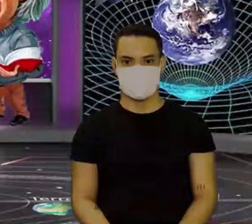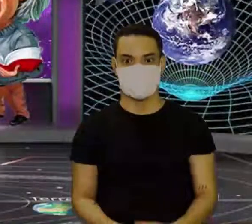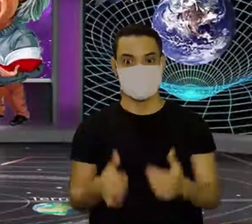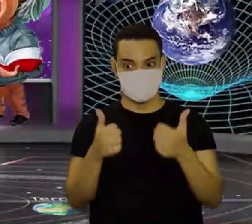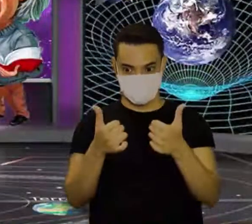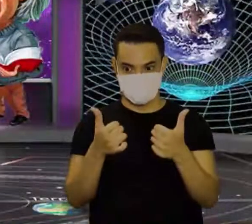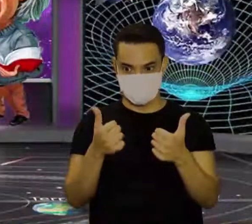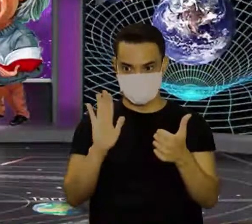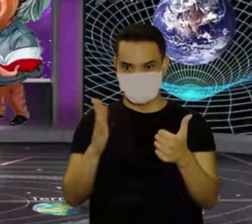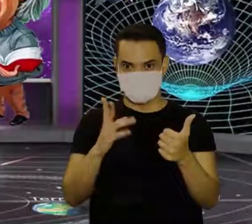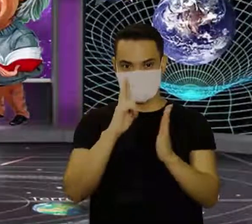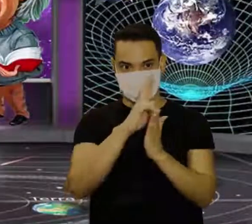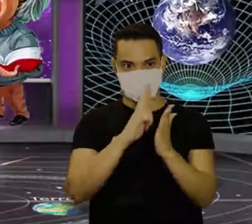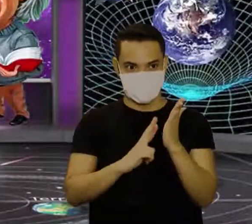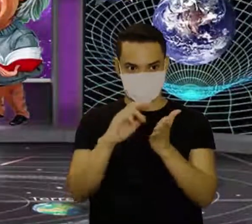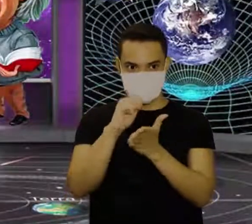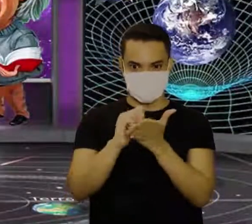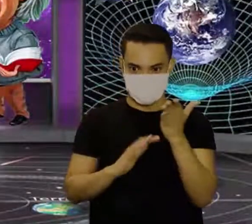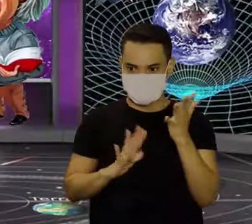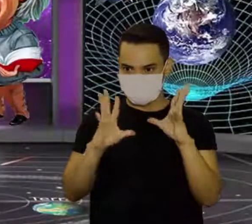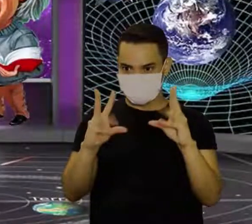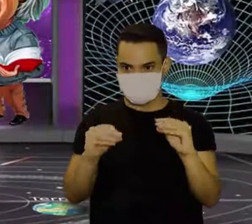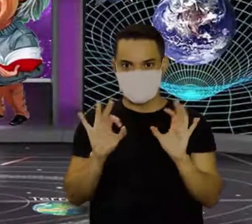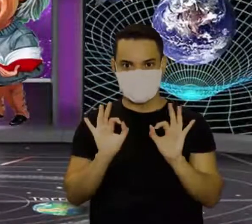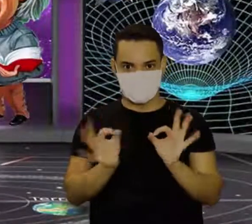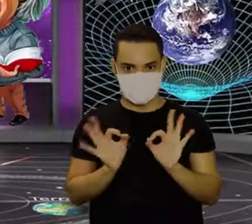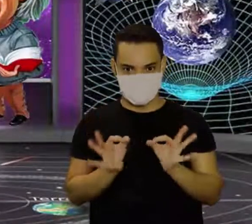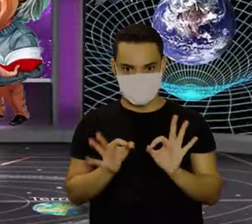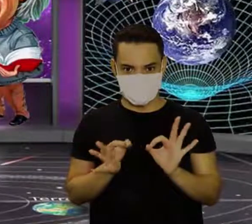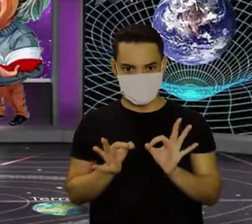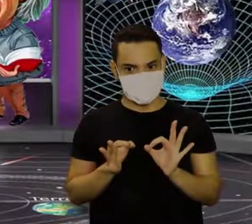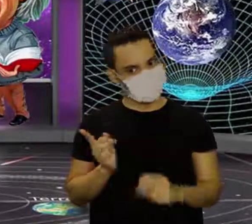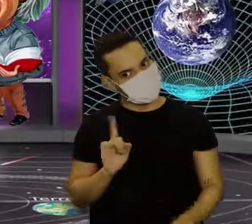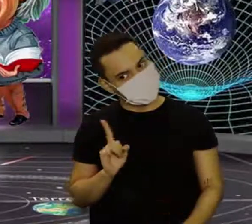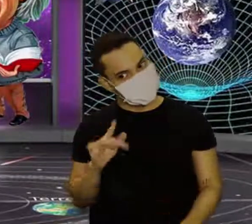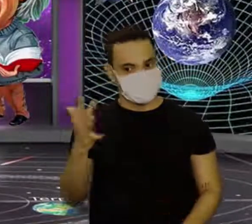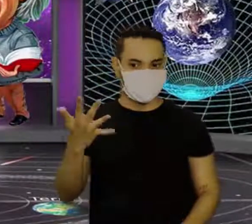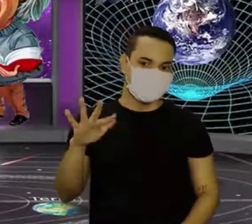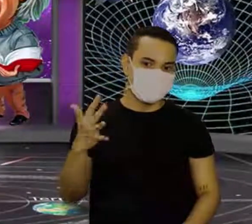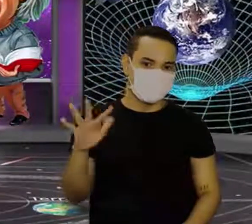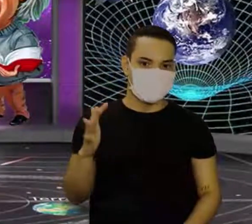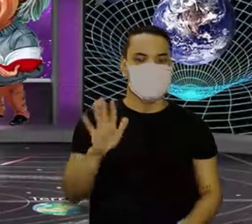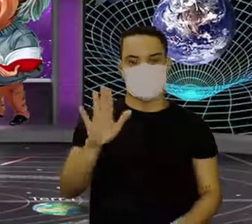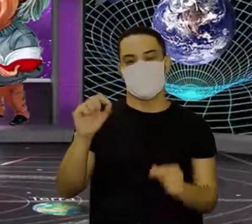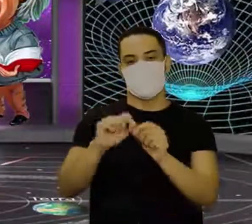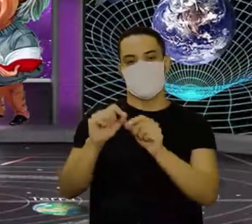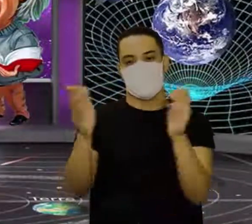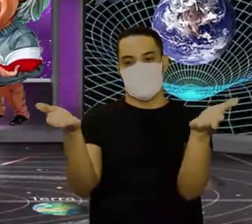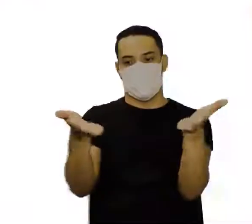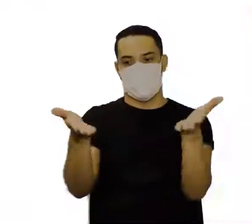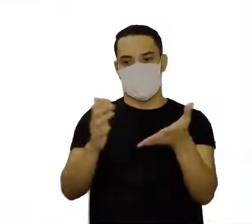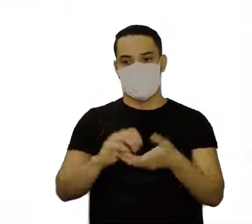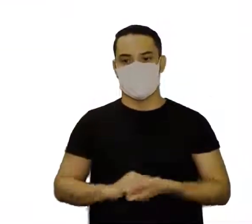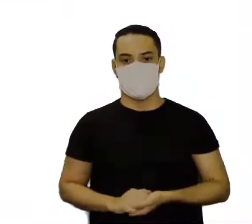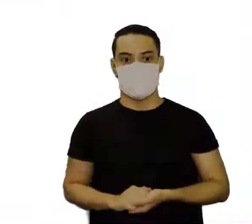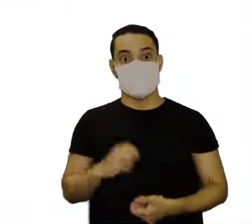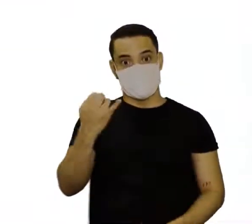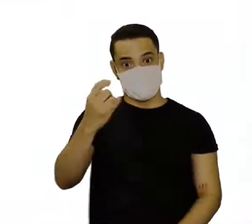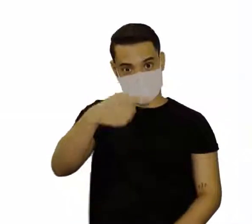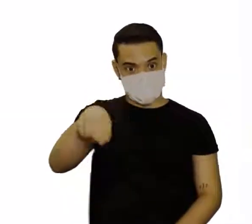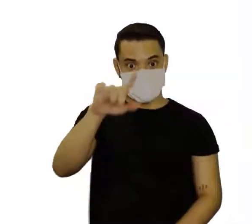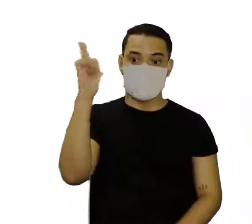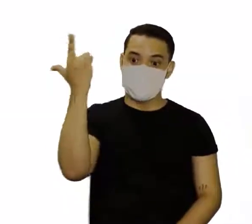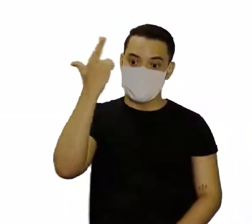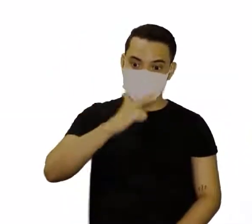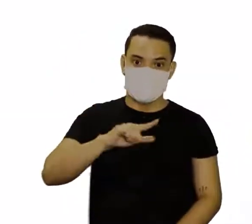E aí, fizeram as atividades? Tudo certinho? Não? Mais ou menos? Então a gente vai fazer agora. Se quem